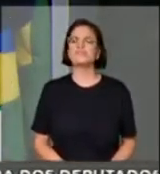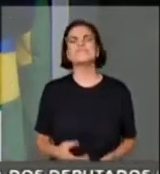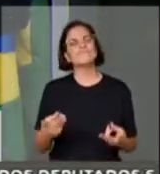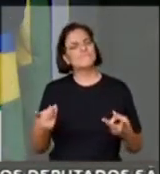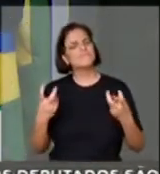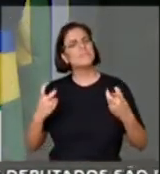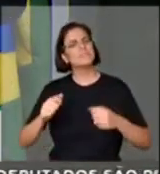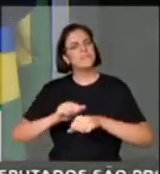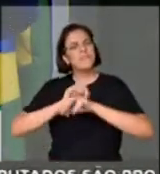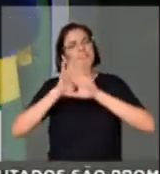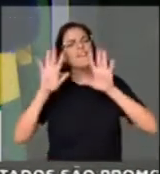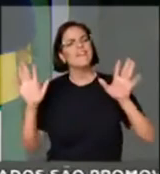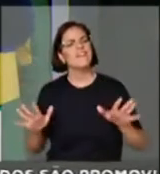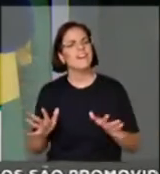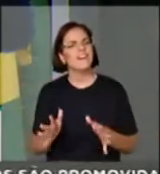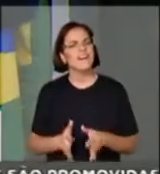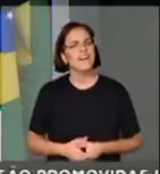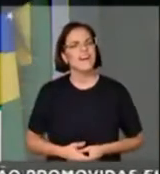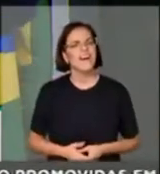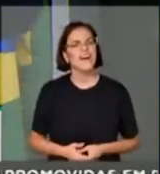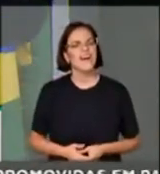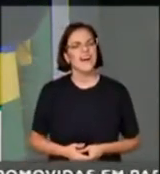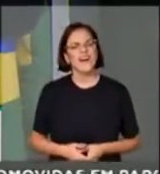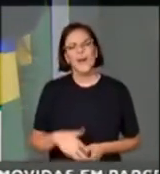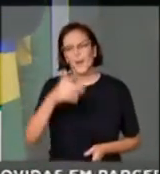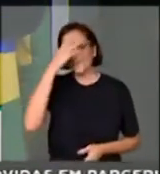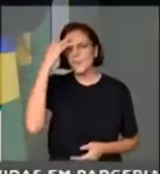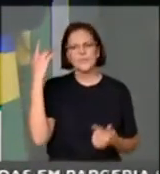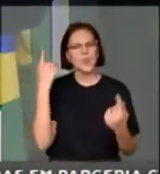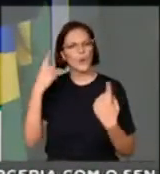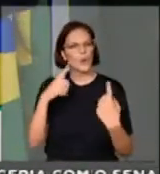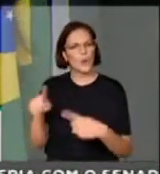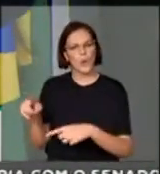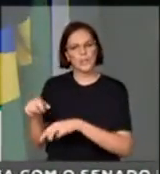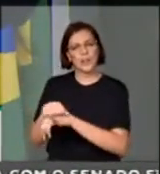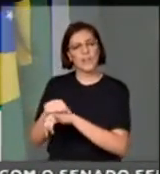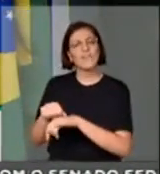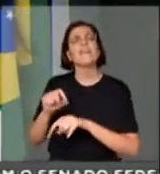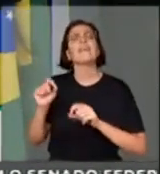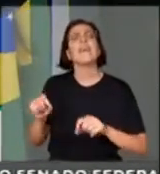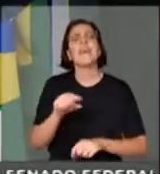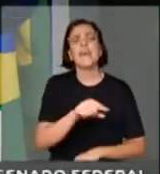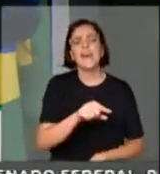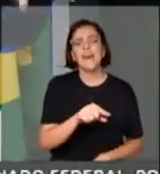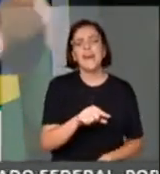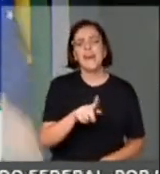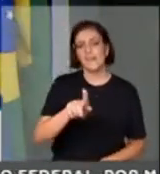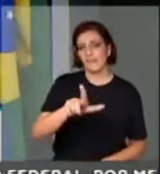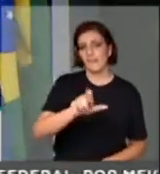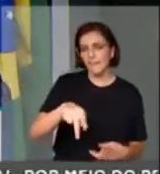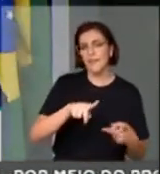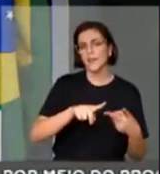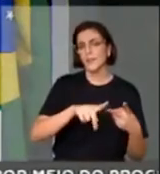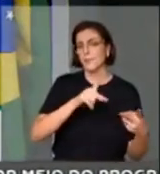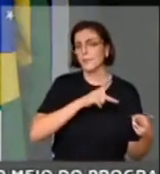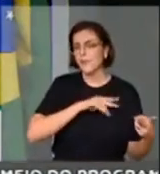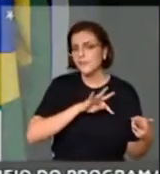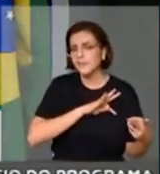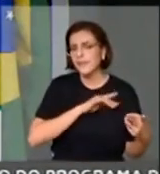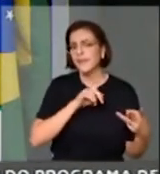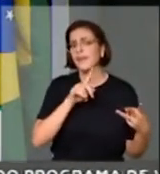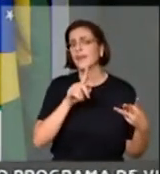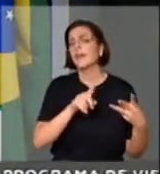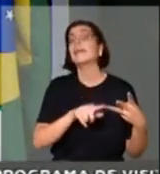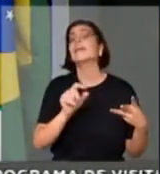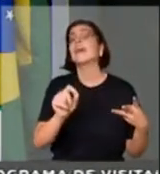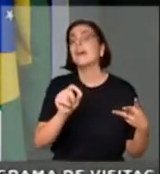é contra a justiça, contra Moro, contra a Lava Jato, é o lado do Glenn, lado do PT, e aqui o